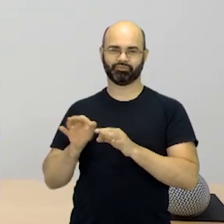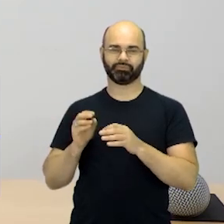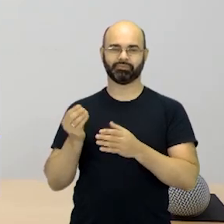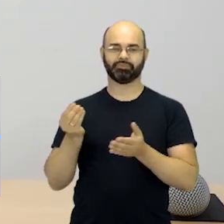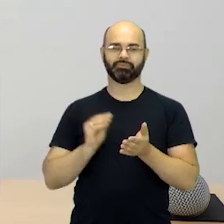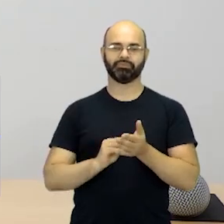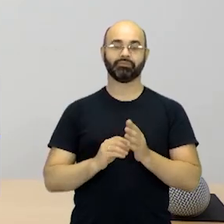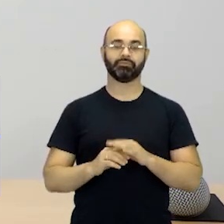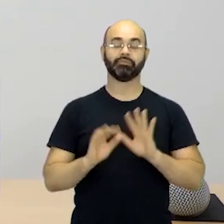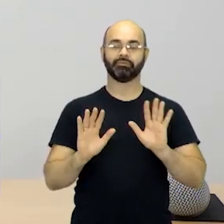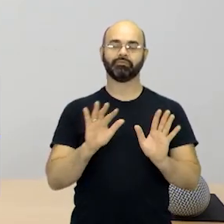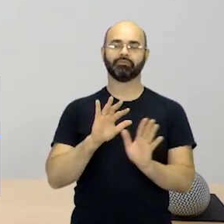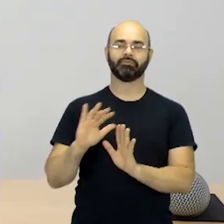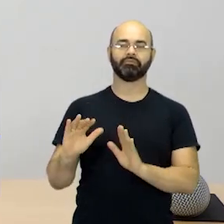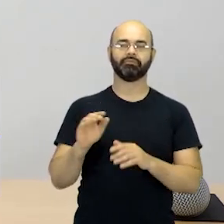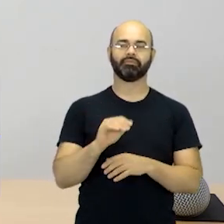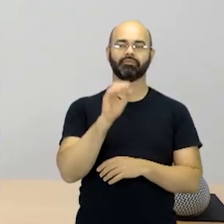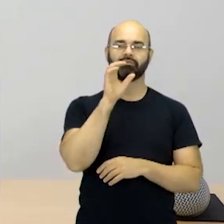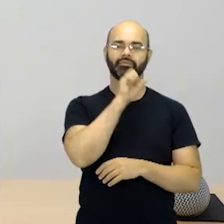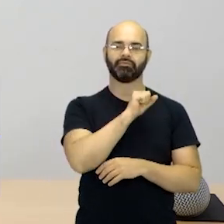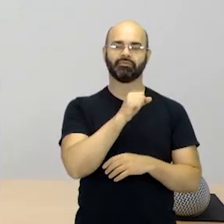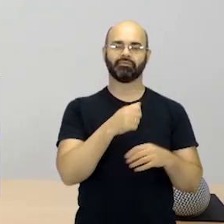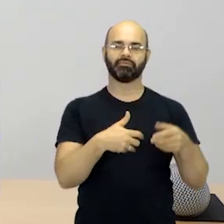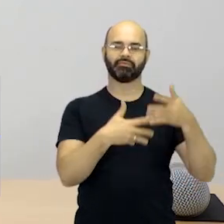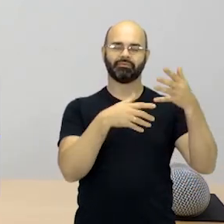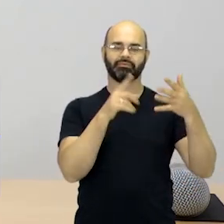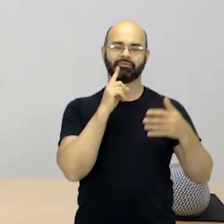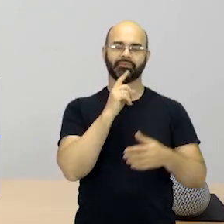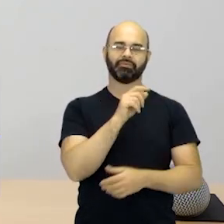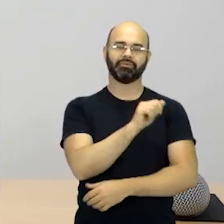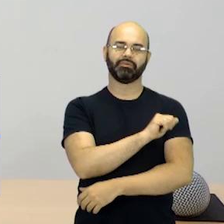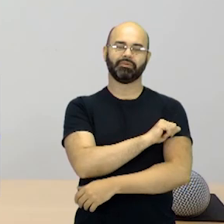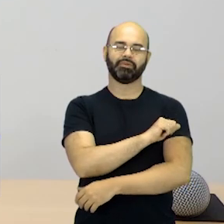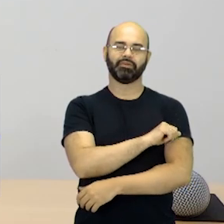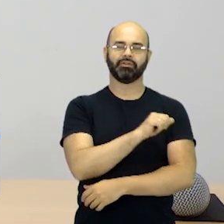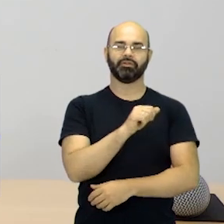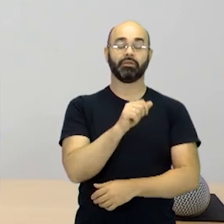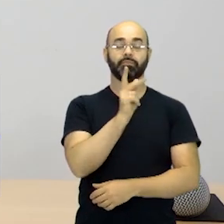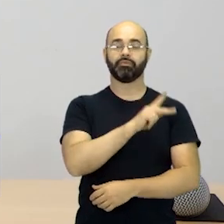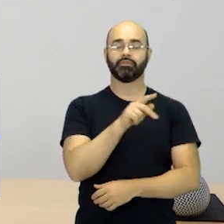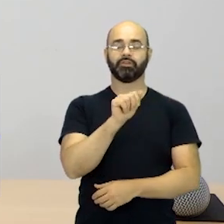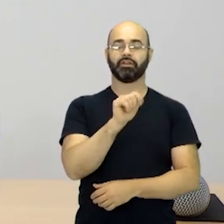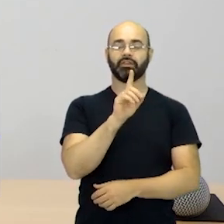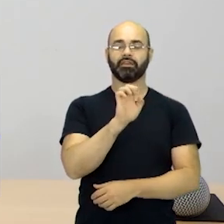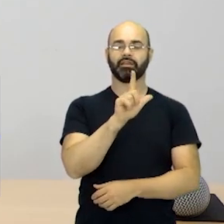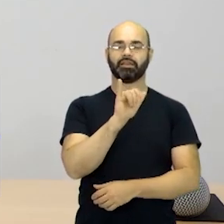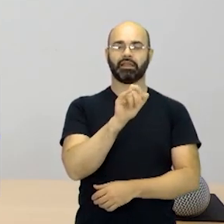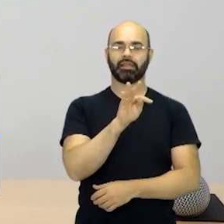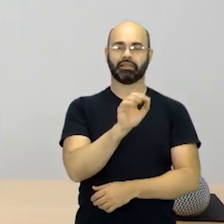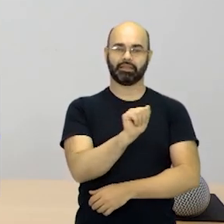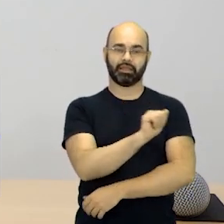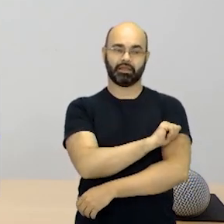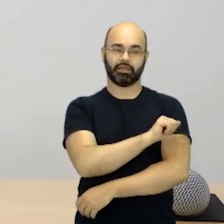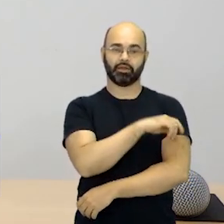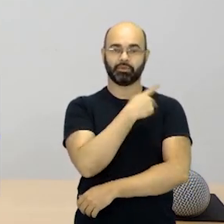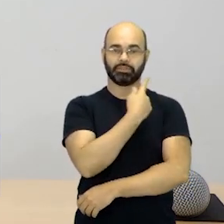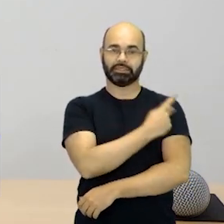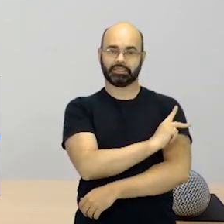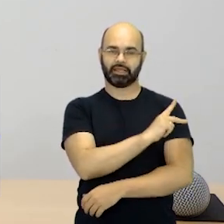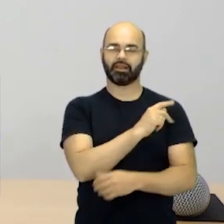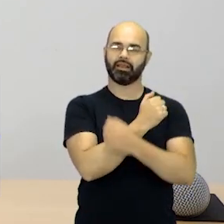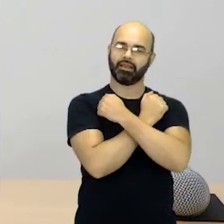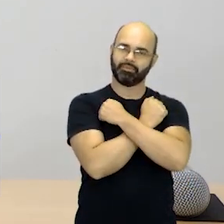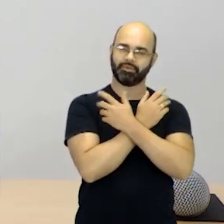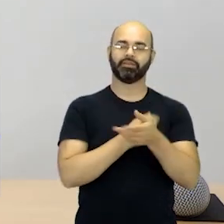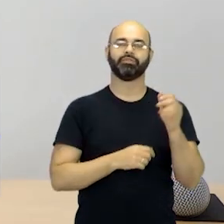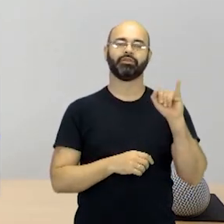para os alunos da professora Adelita, professora Marli Cardoso, a Alessandra. Eles estão curtindo aqui.